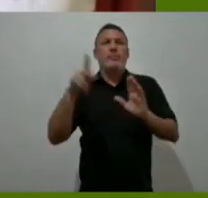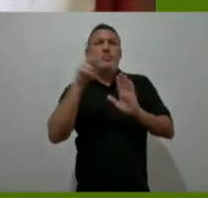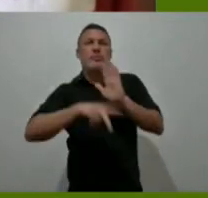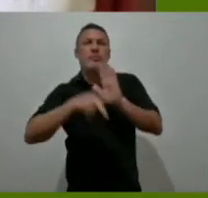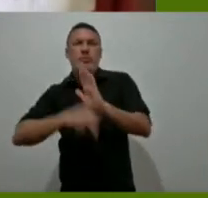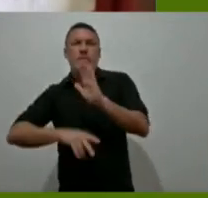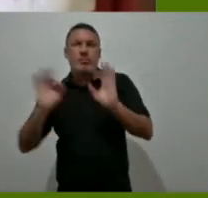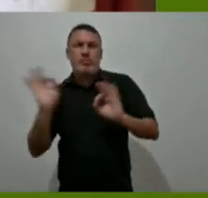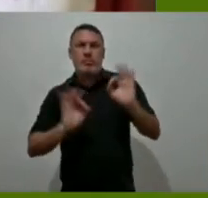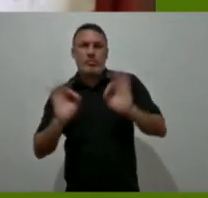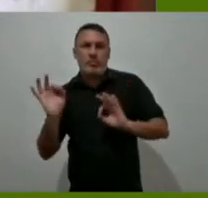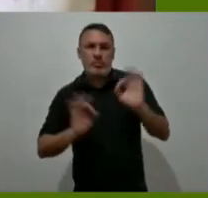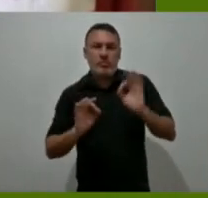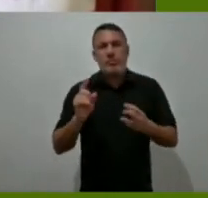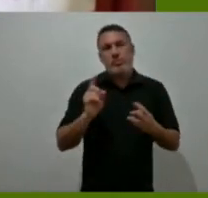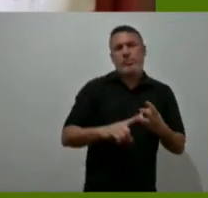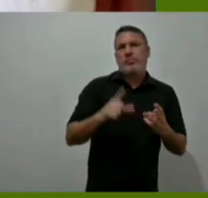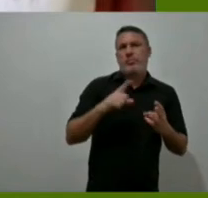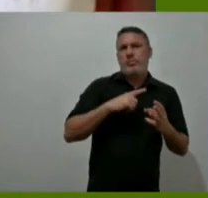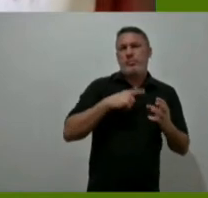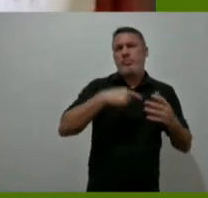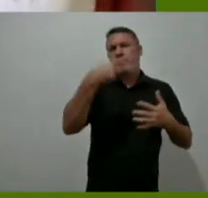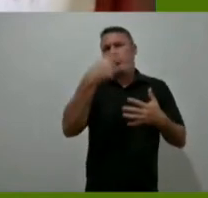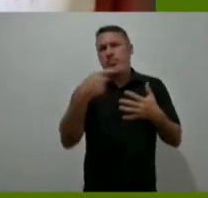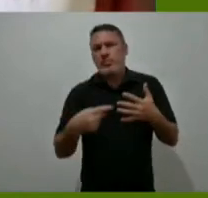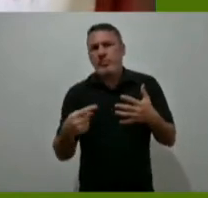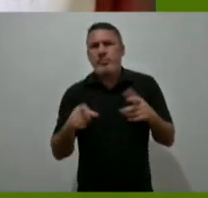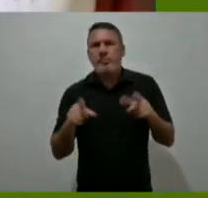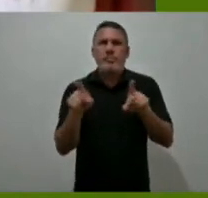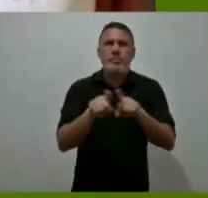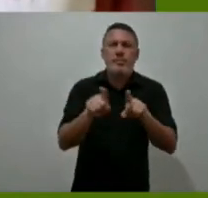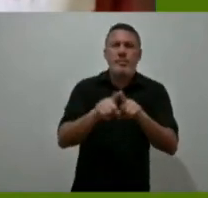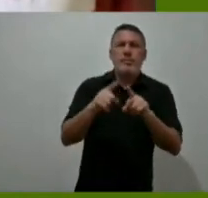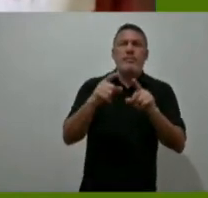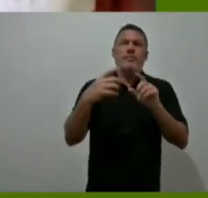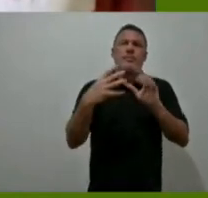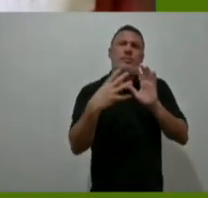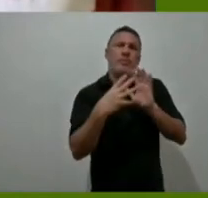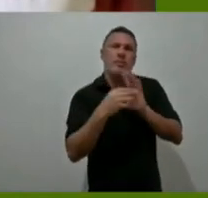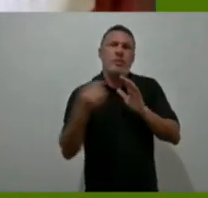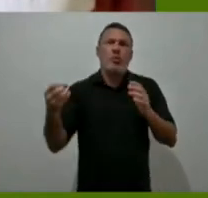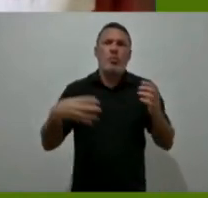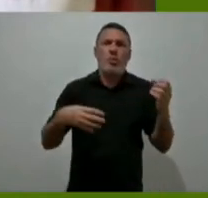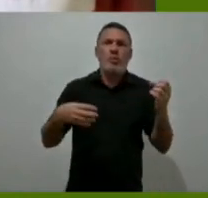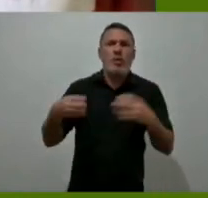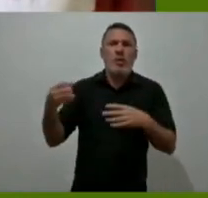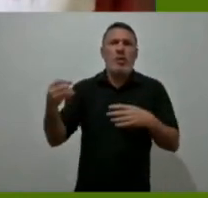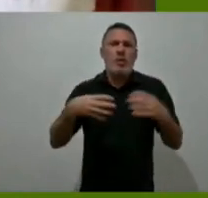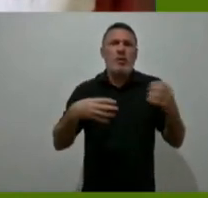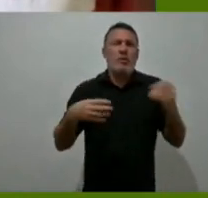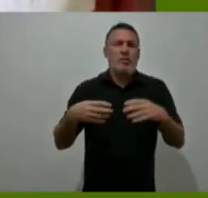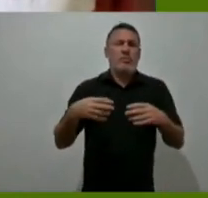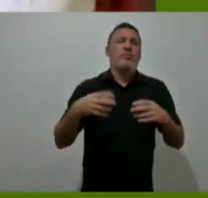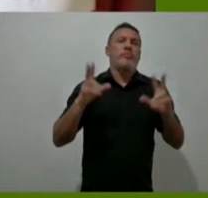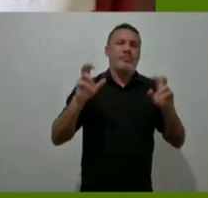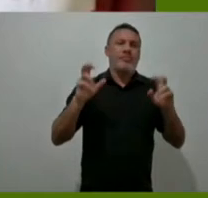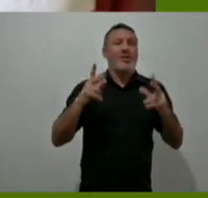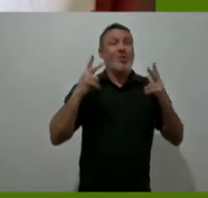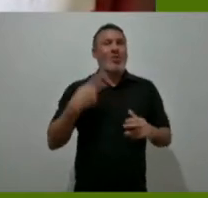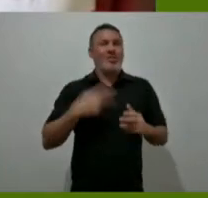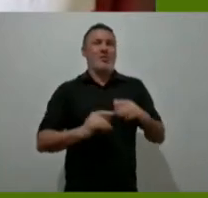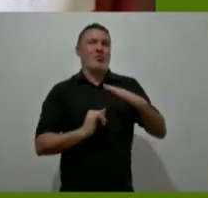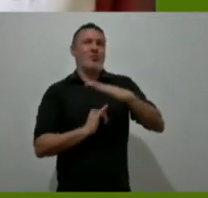equiparar com todos os instrumentos modernos de gestão, como nós conseguimos no Instituto Terra. Isso nós